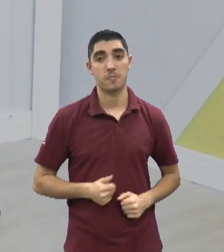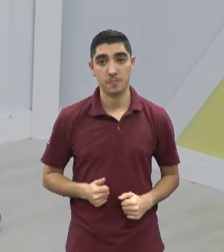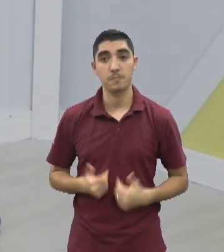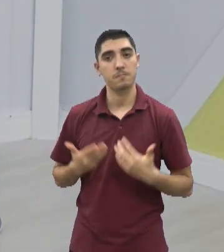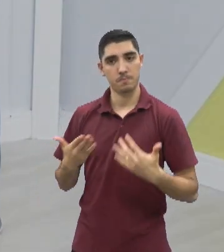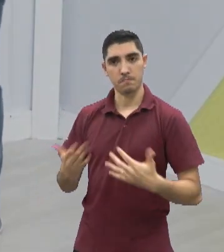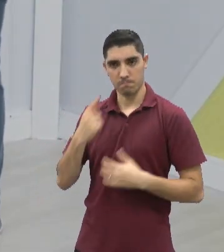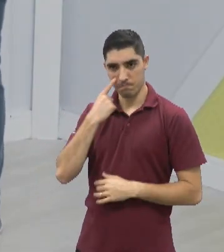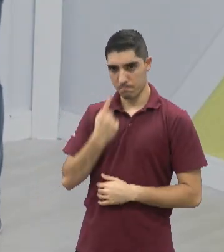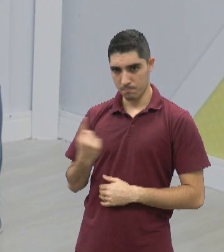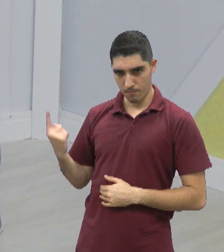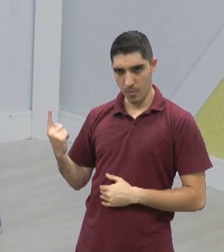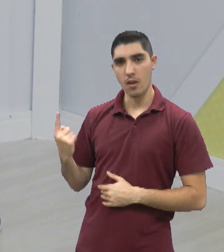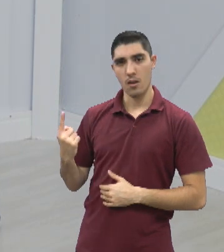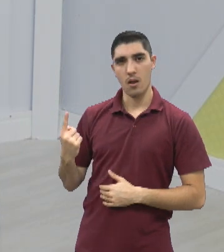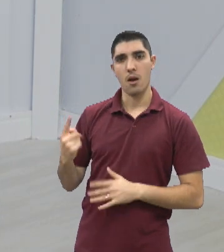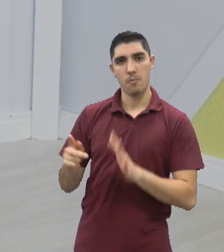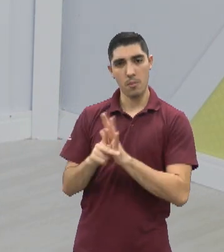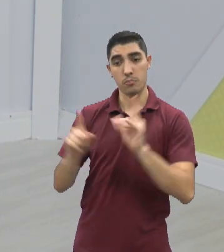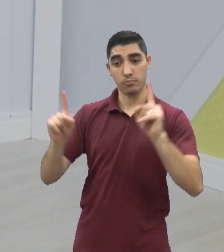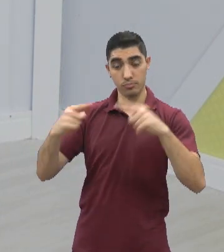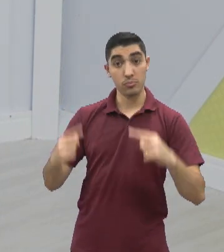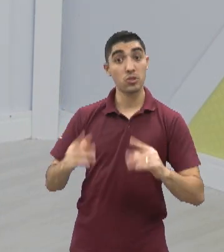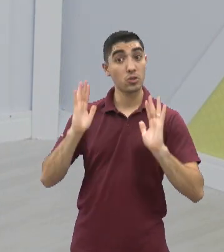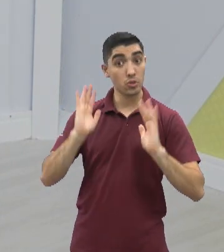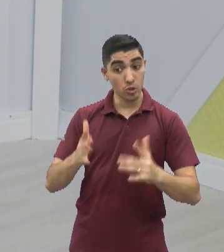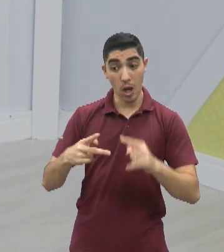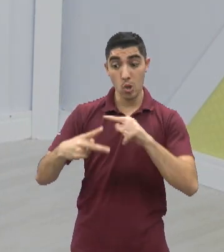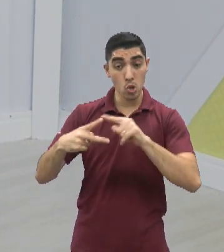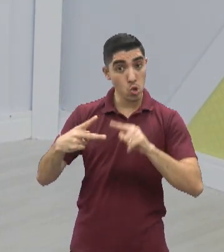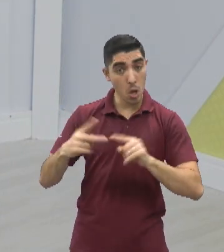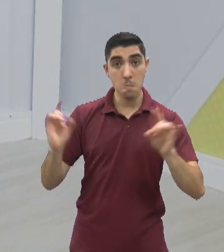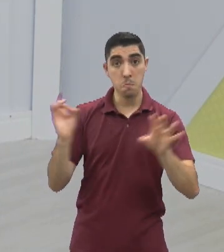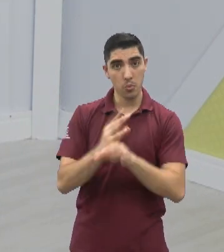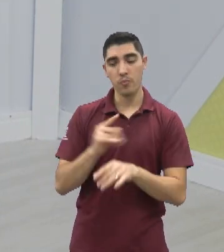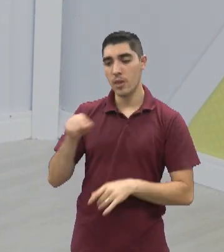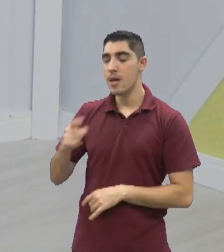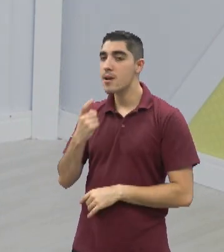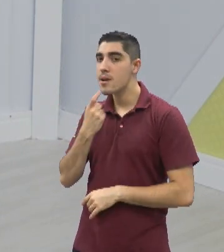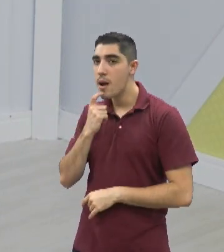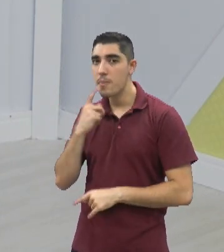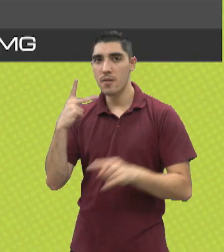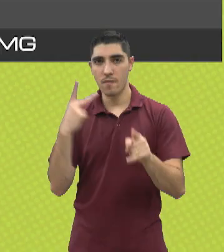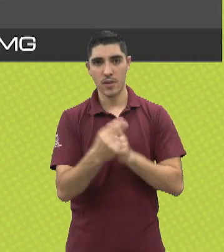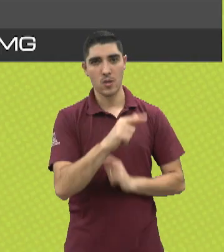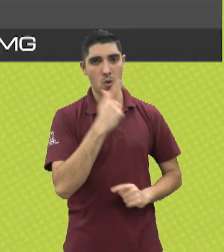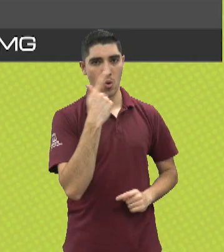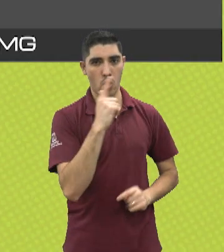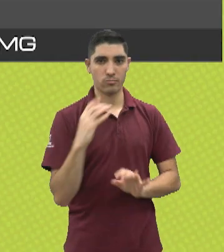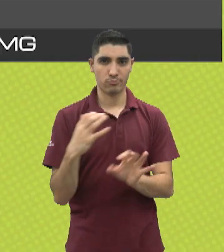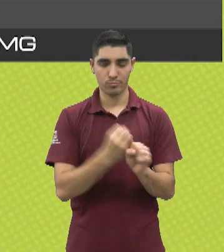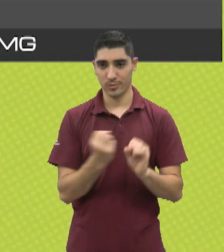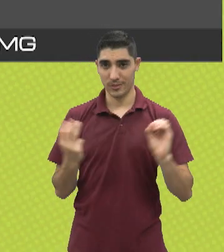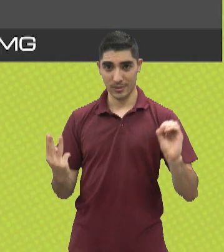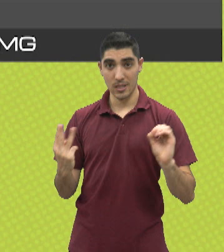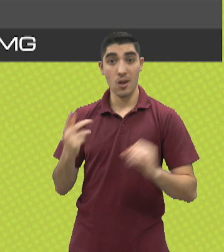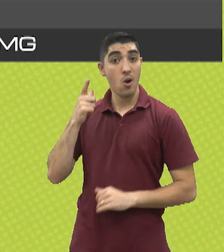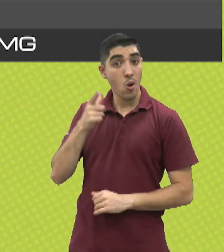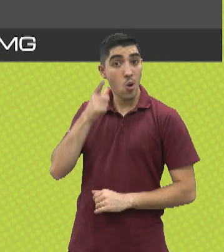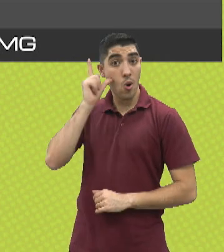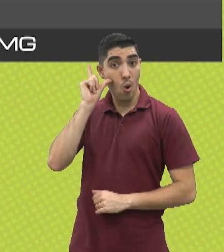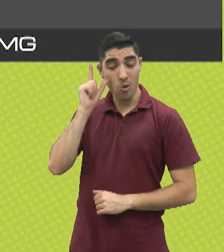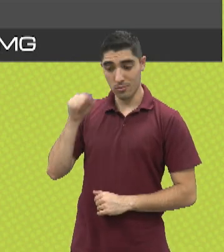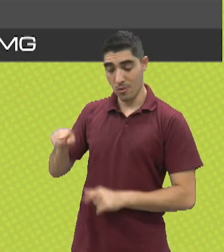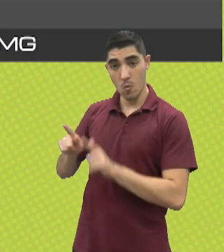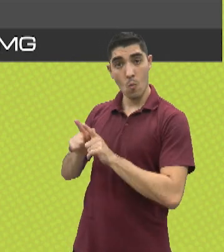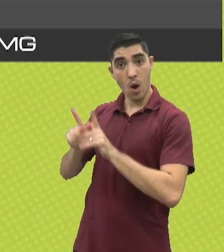primeira rodada da Superliga. Já teve jogo, 2 jogos já aconteceram. O Campinas bateu o Goiás por 3-0. Ontem tivemos a vitória do